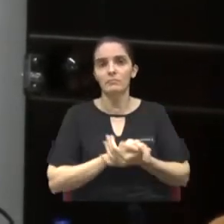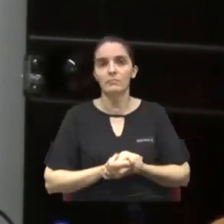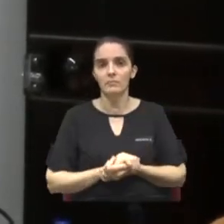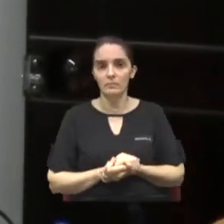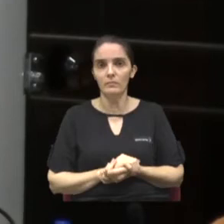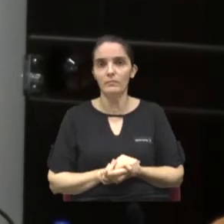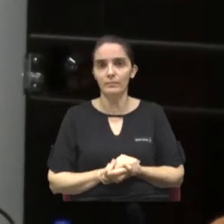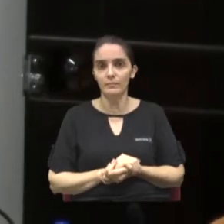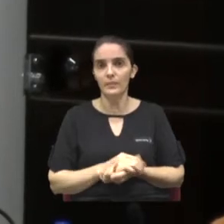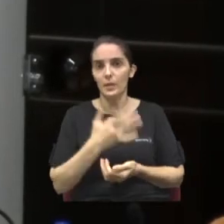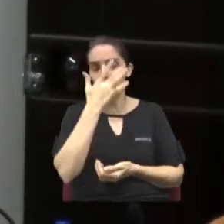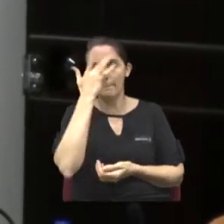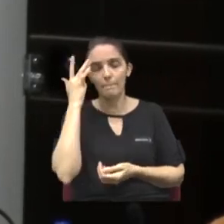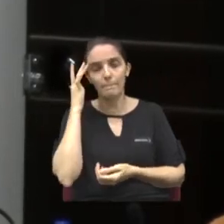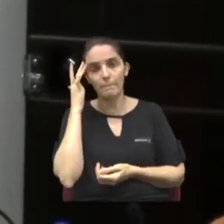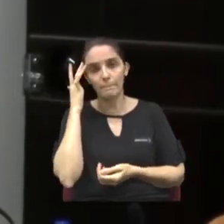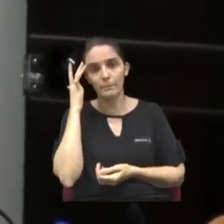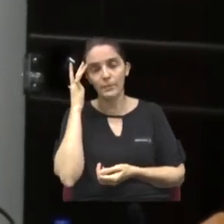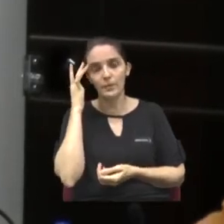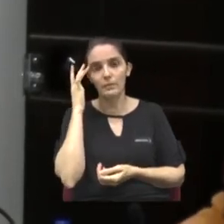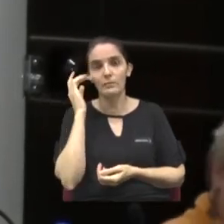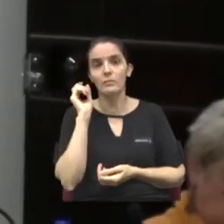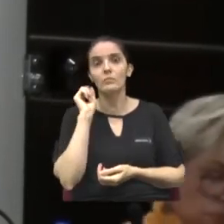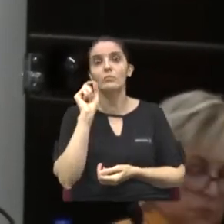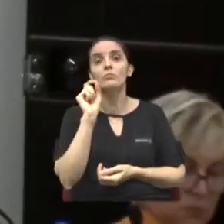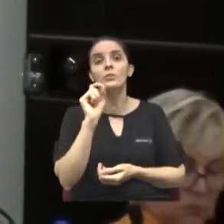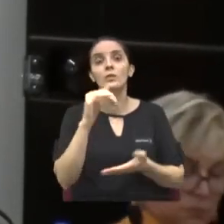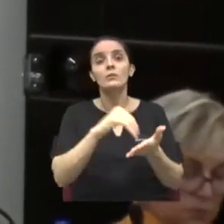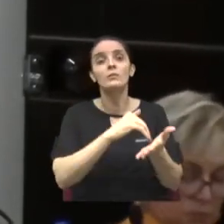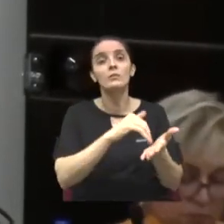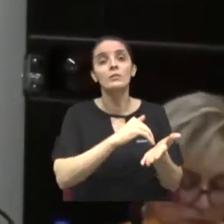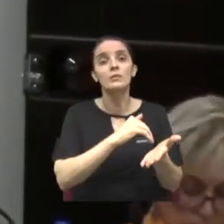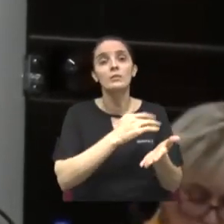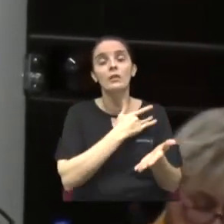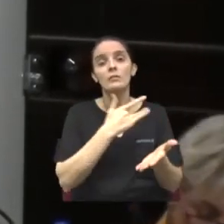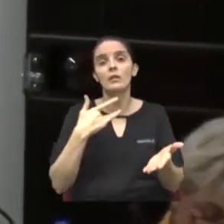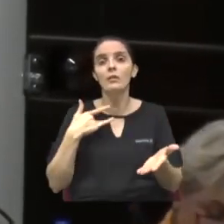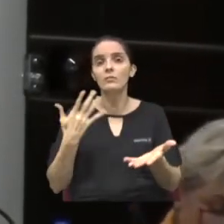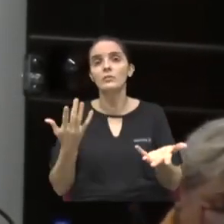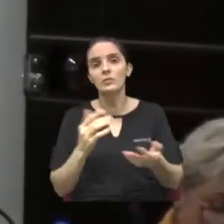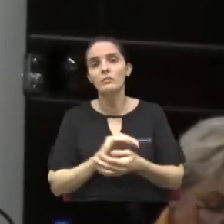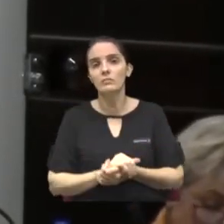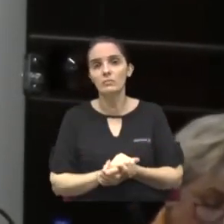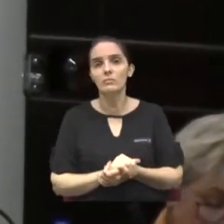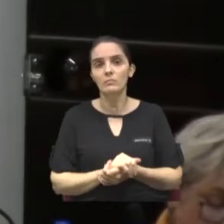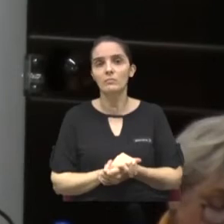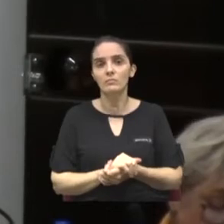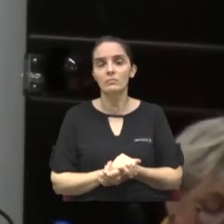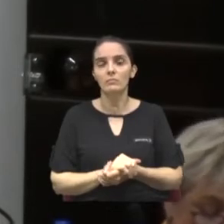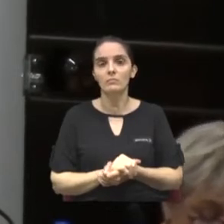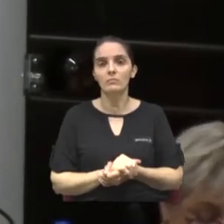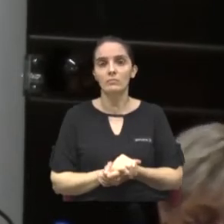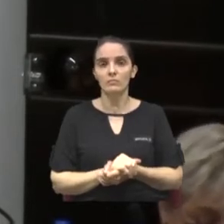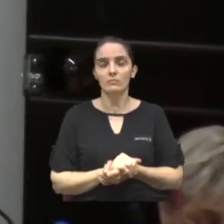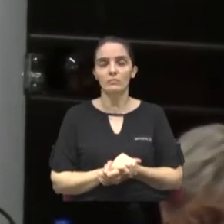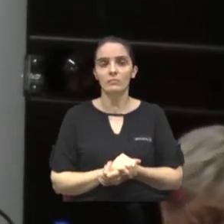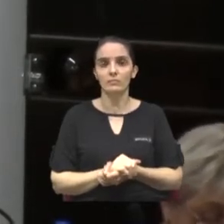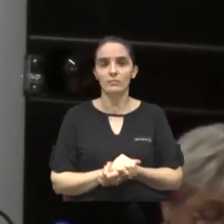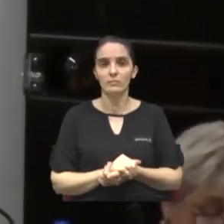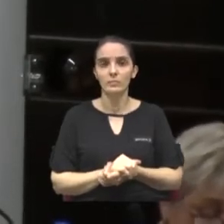em cima do secretário de saúde. Então, realmente,